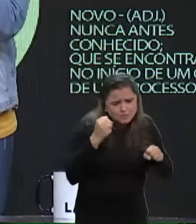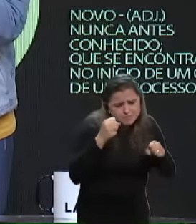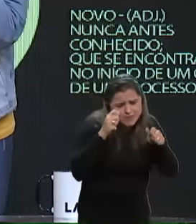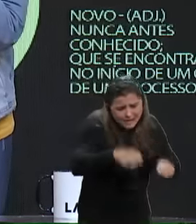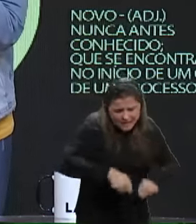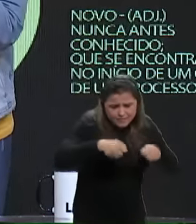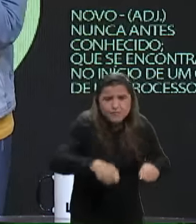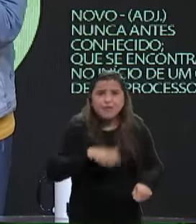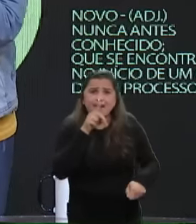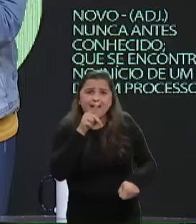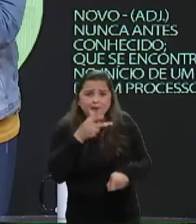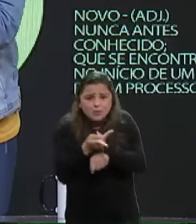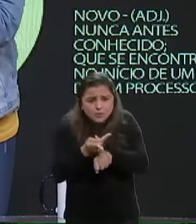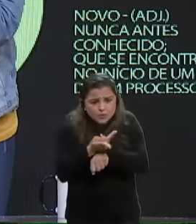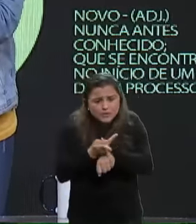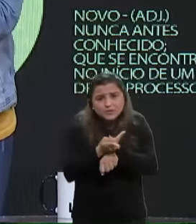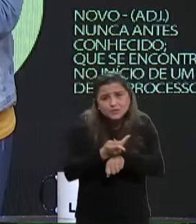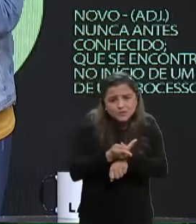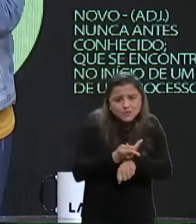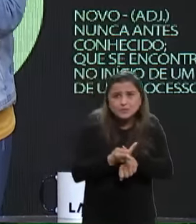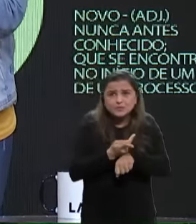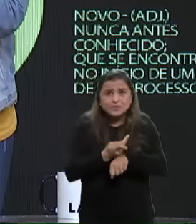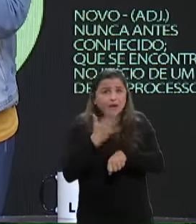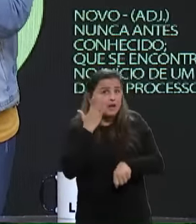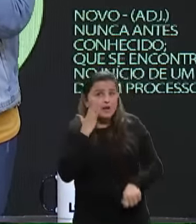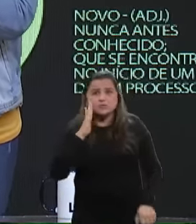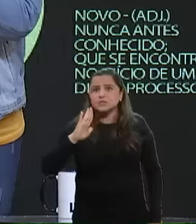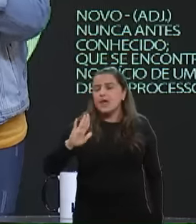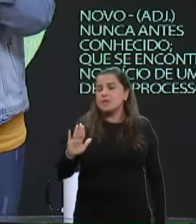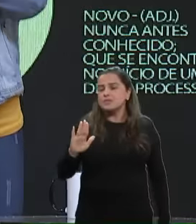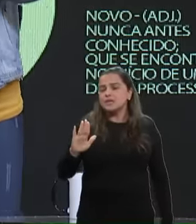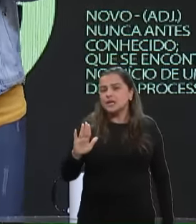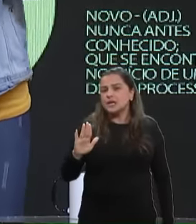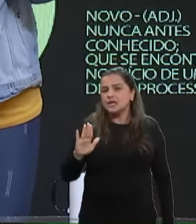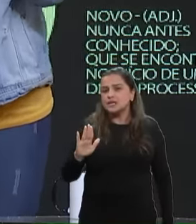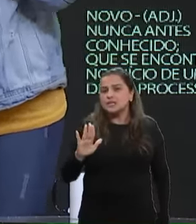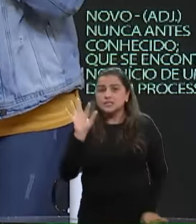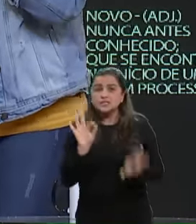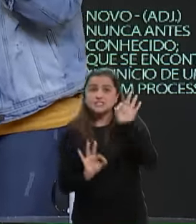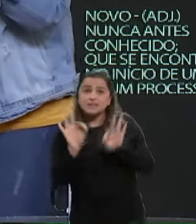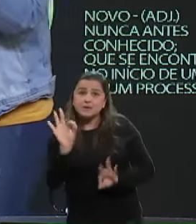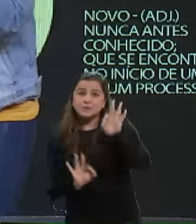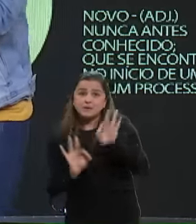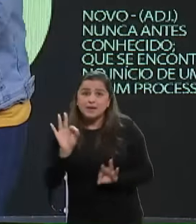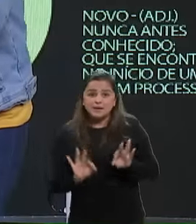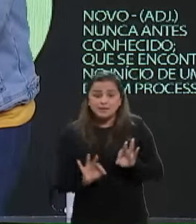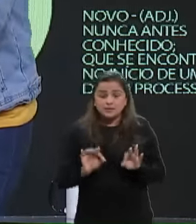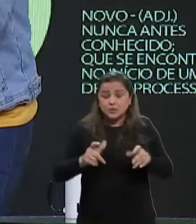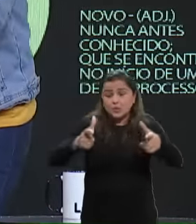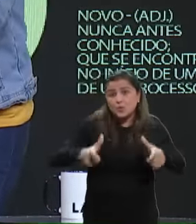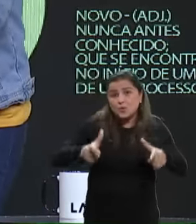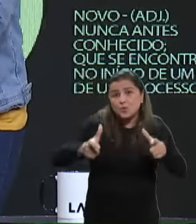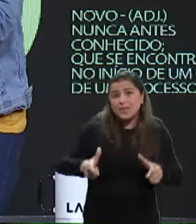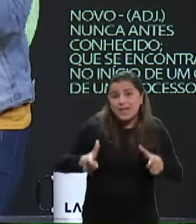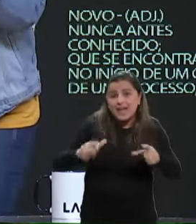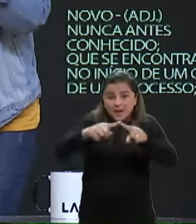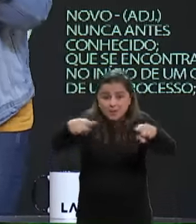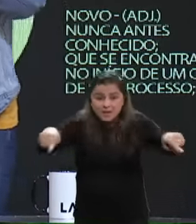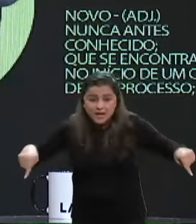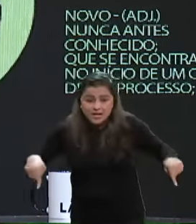de água. Ele não sabia que estava preparando uma sala de reunião